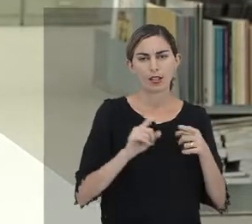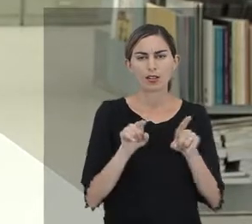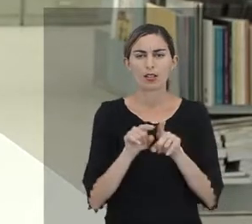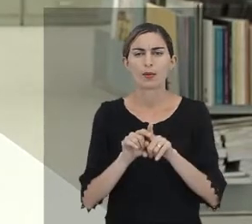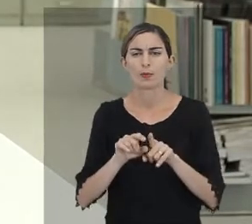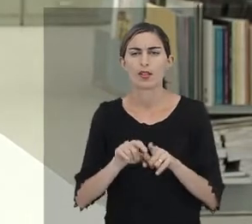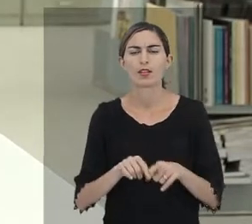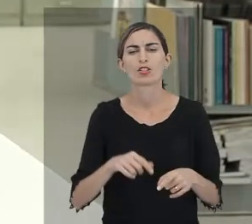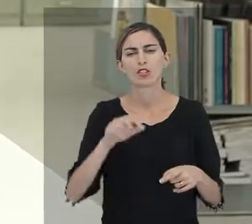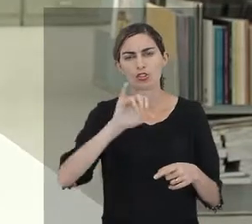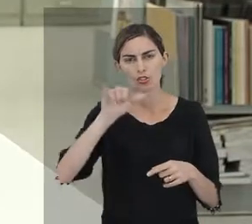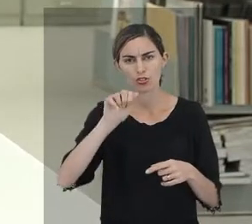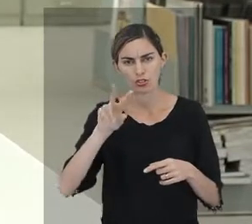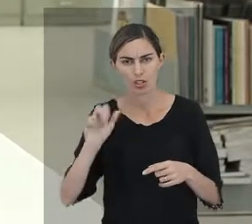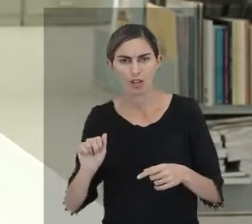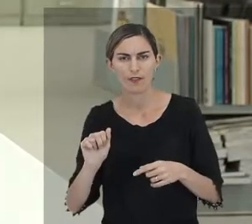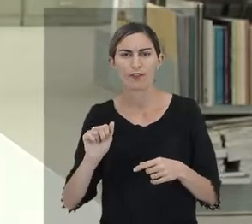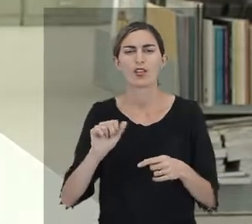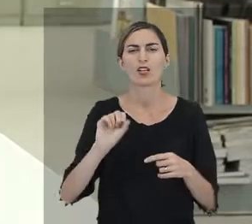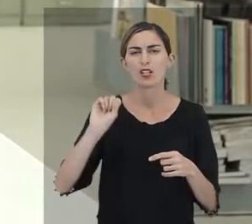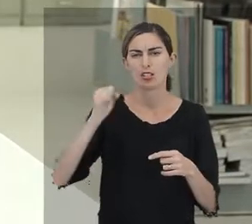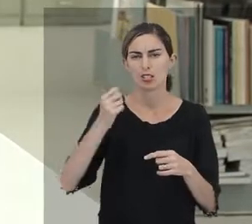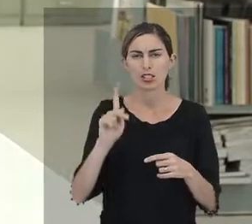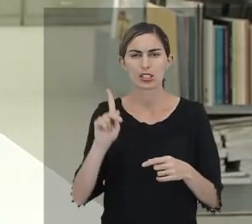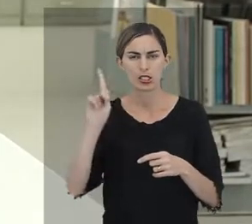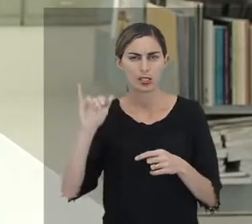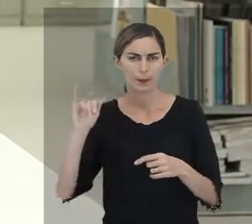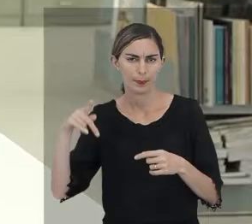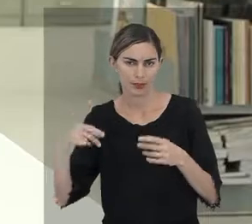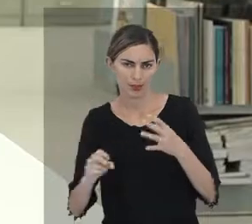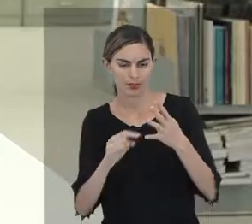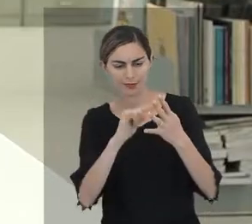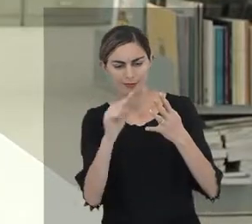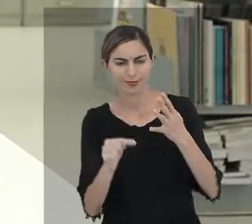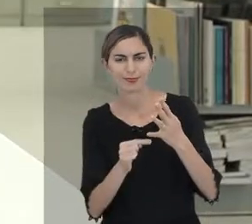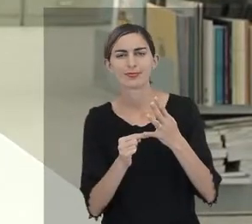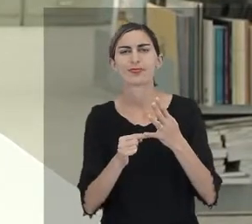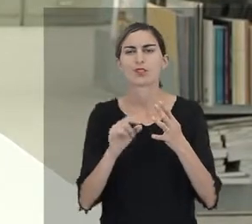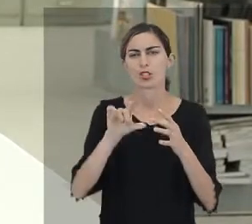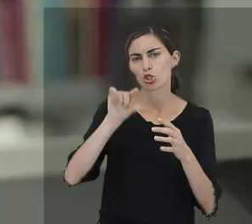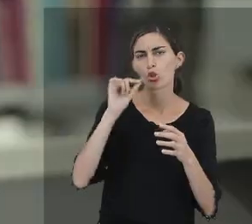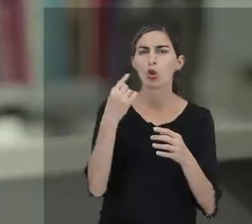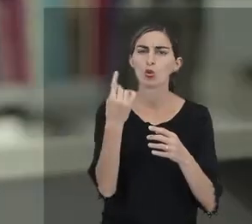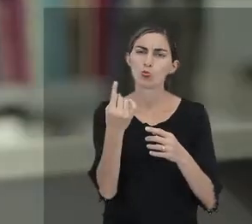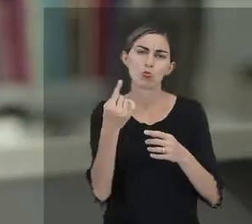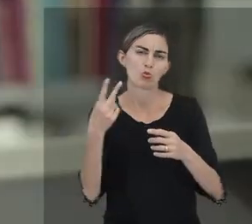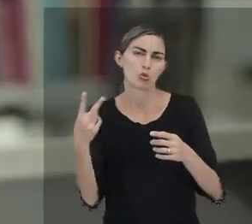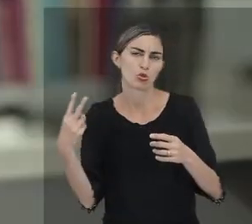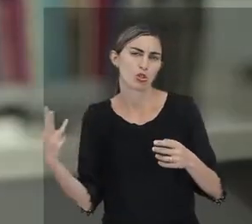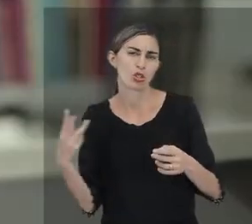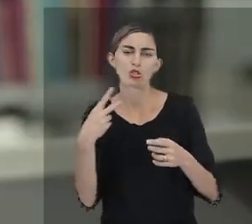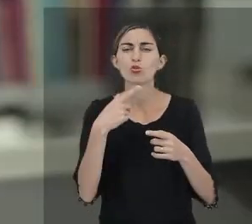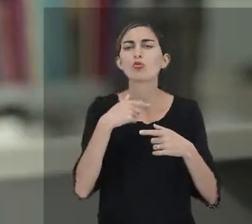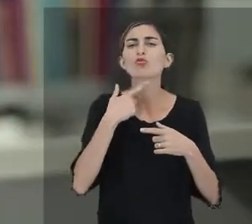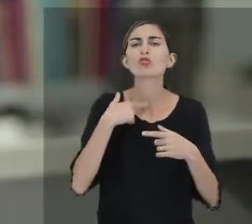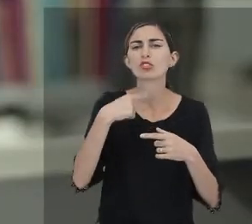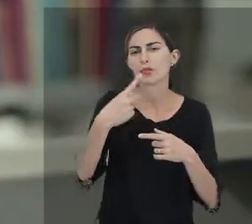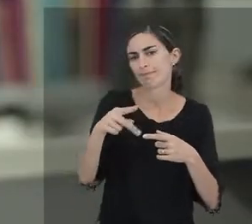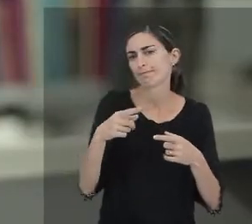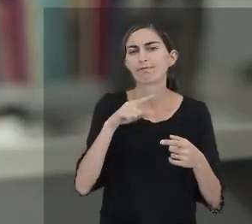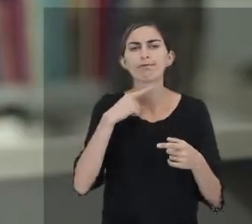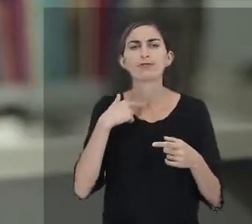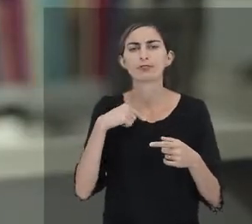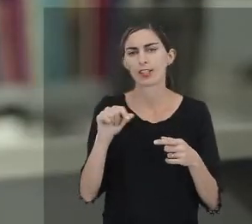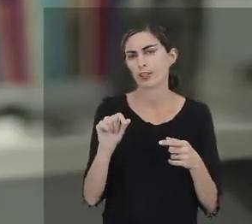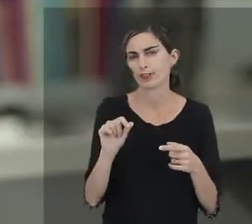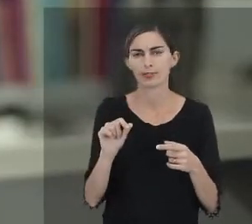e JavaScript. Então, você pode selecionar apenas um, ou os 4, ou 3. Você pode selecionar quantos você quiser. Nada impede que você